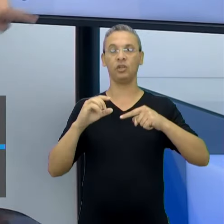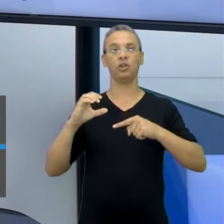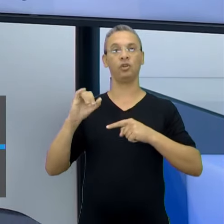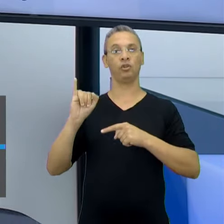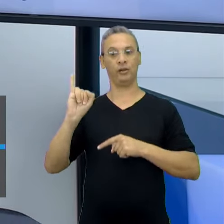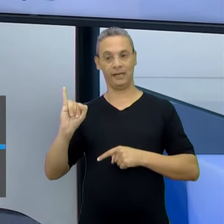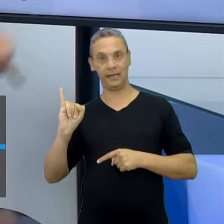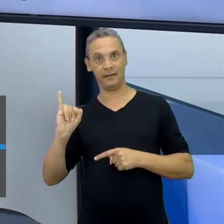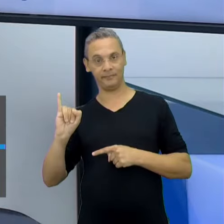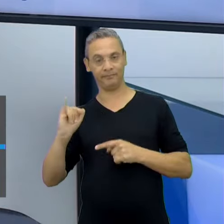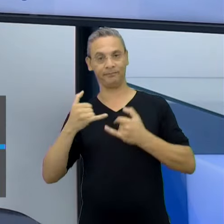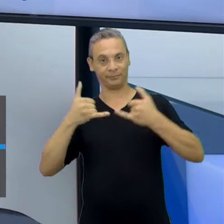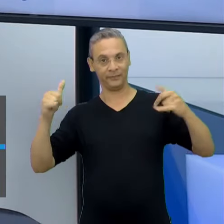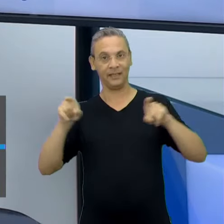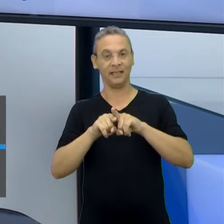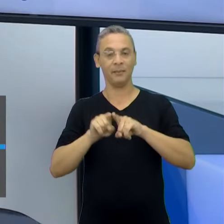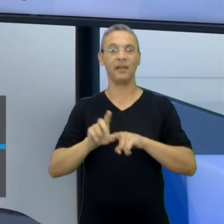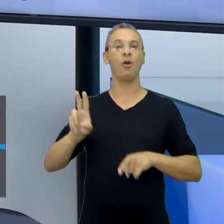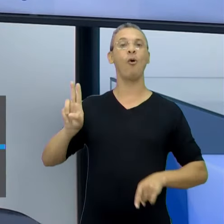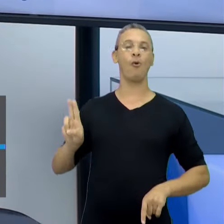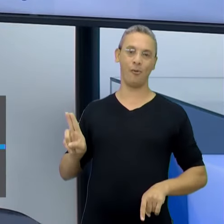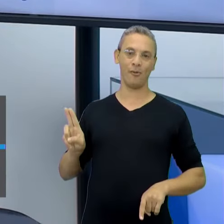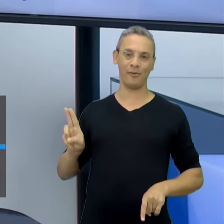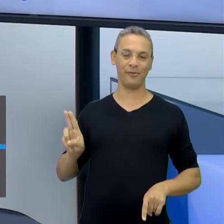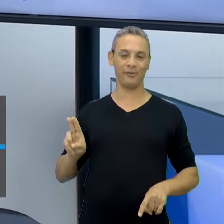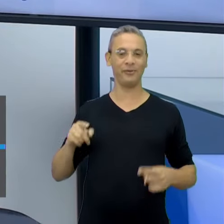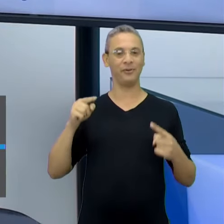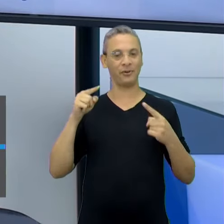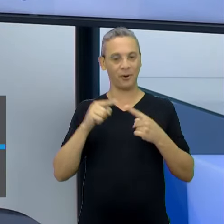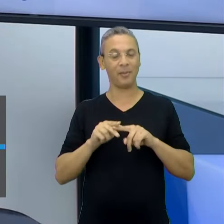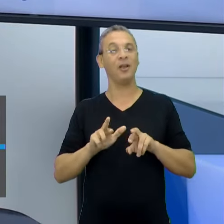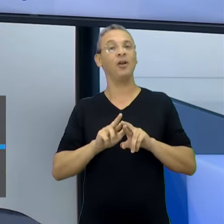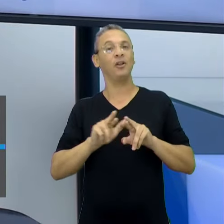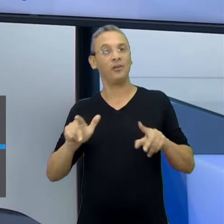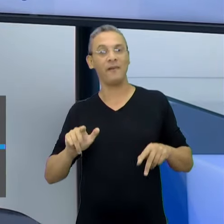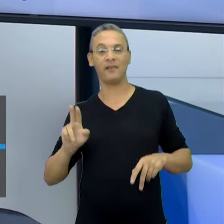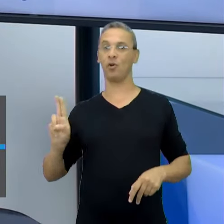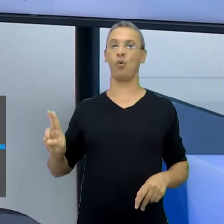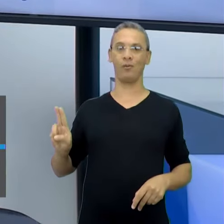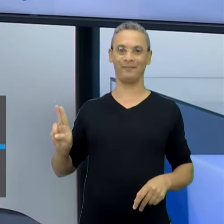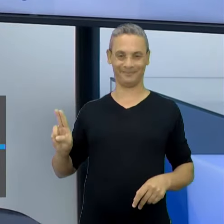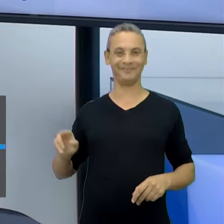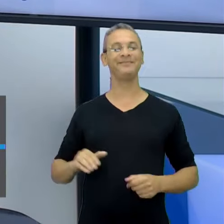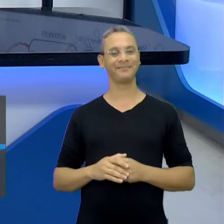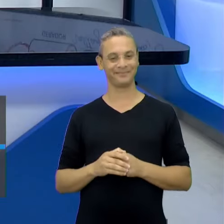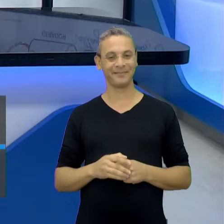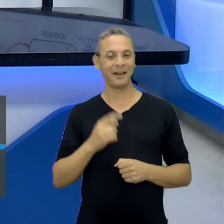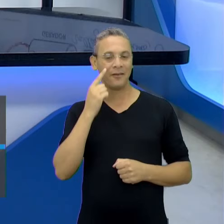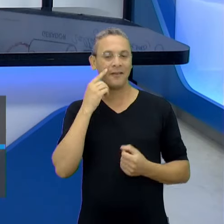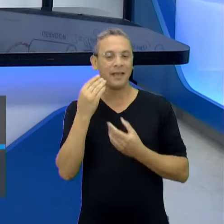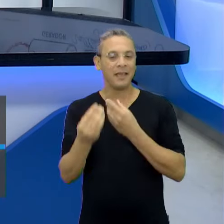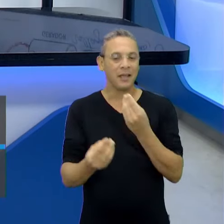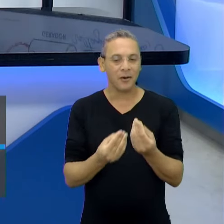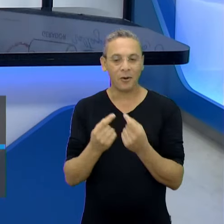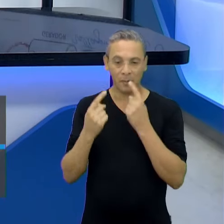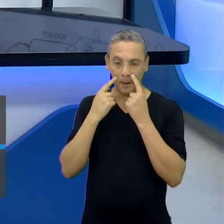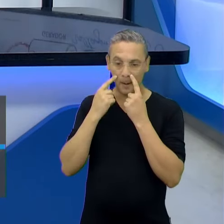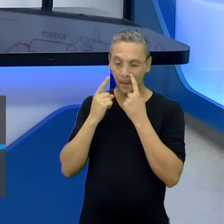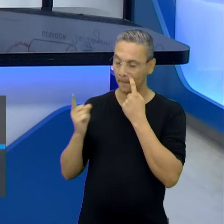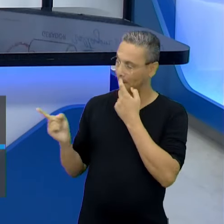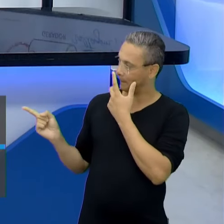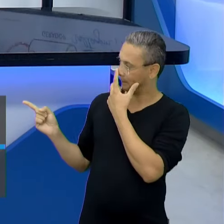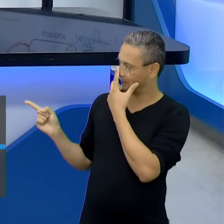elétrica e tensão, voltagem, diferença de potencial U. Certo? Vamos fazer isso então para fazer a brincadeira valer